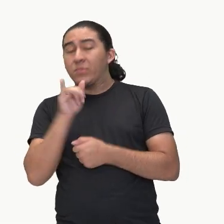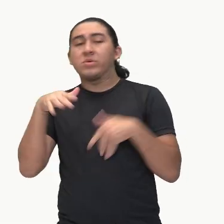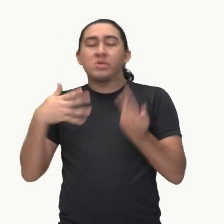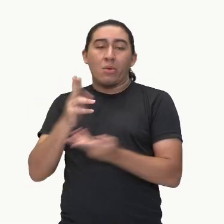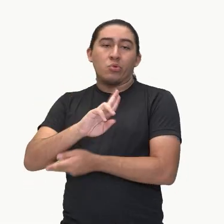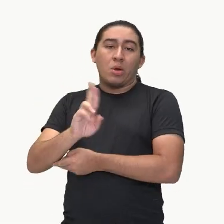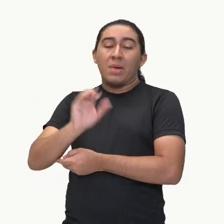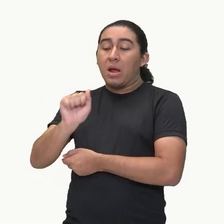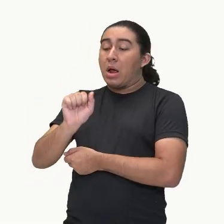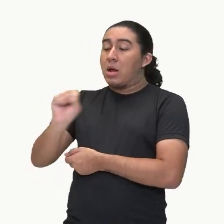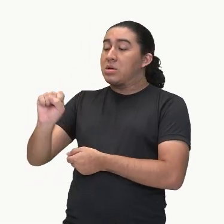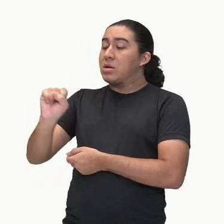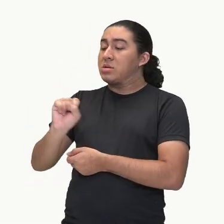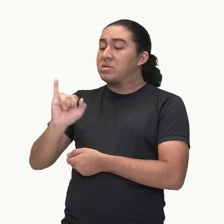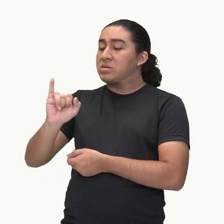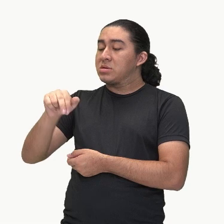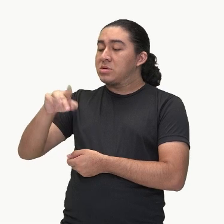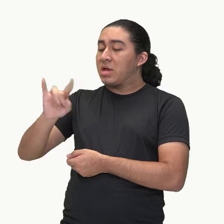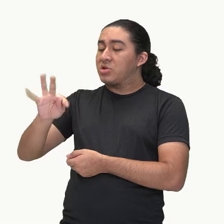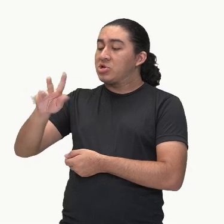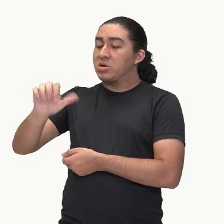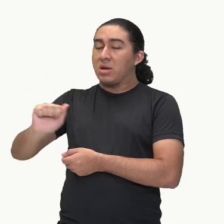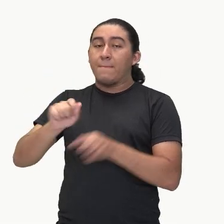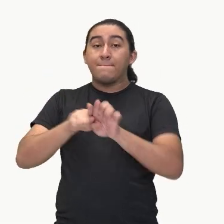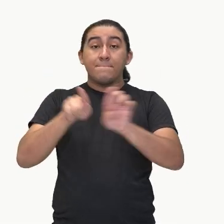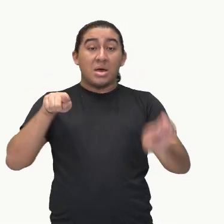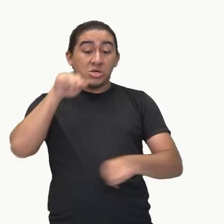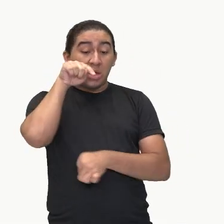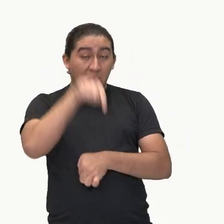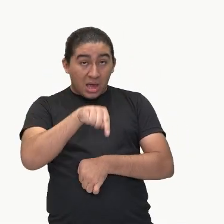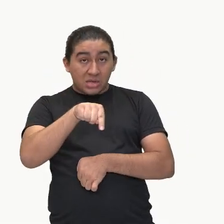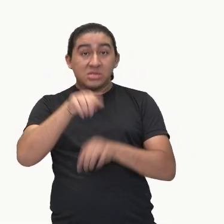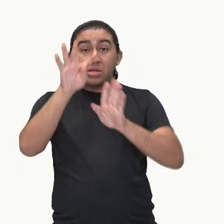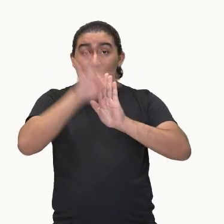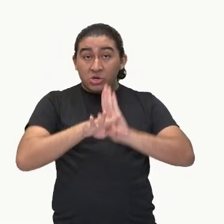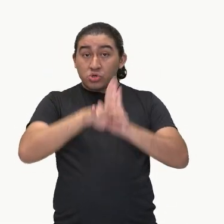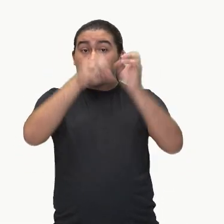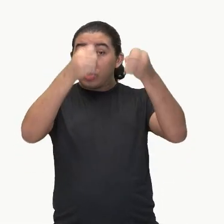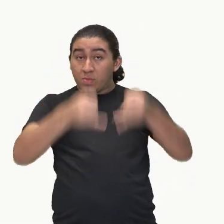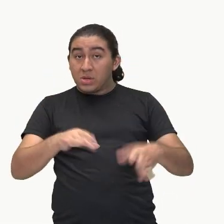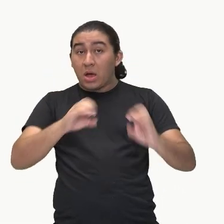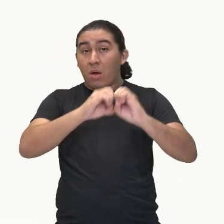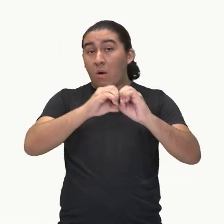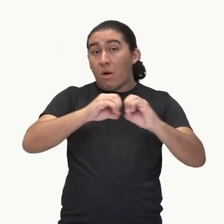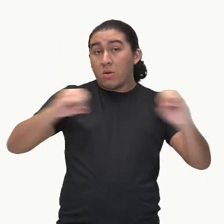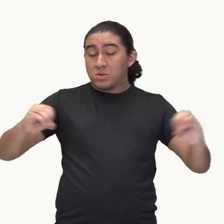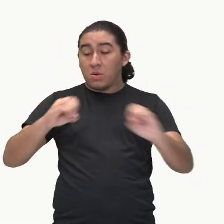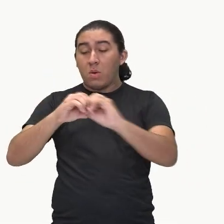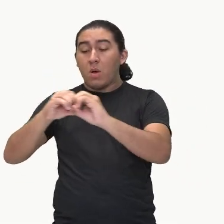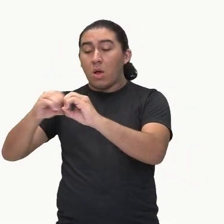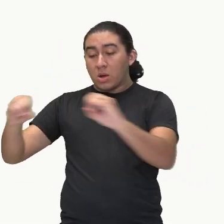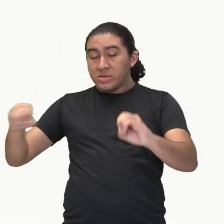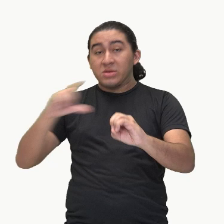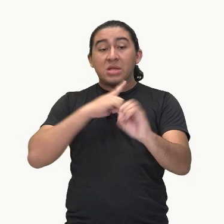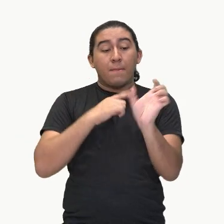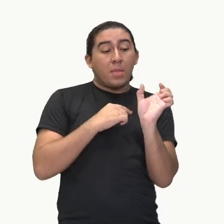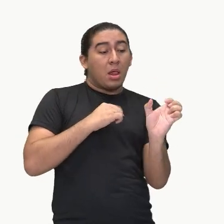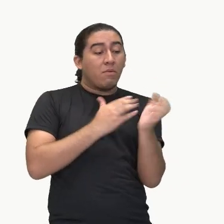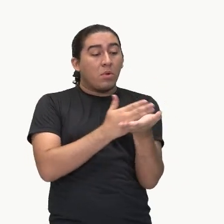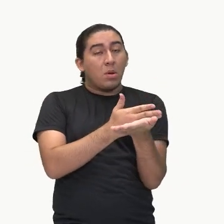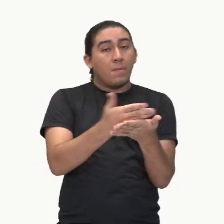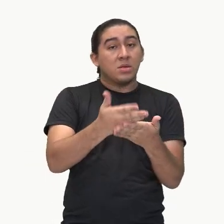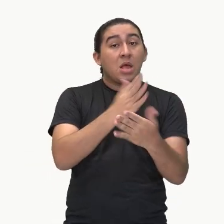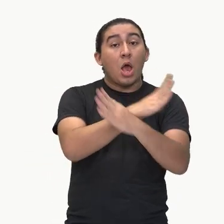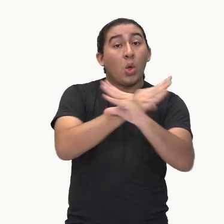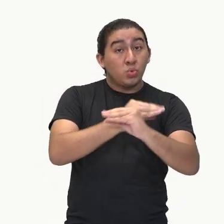né? Mas aqui estou trabalhando com orações que são iniciadas por conjunções, tá?